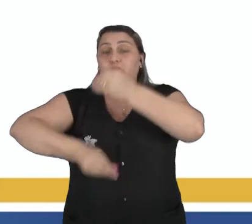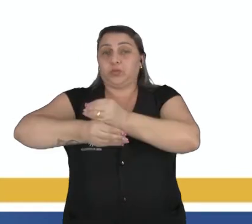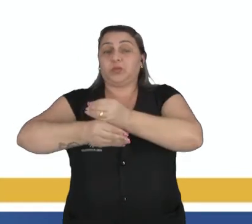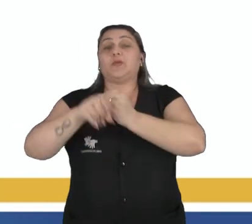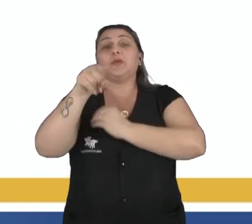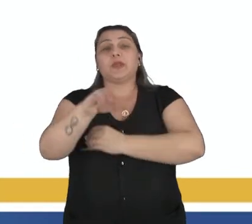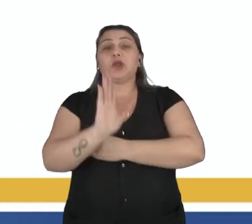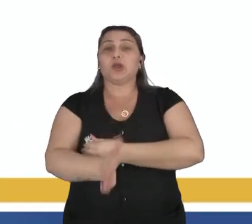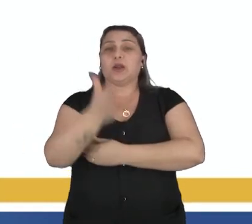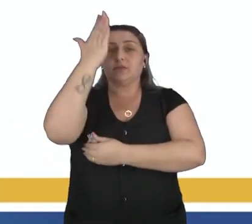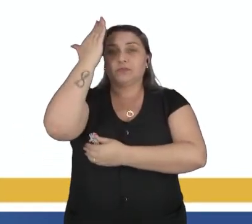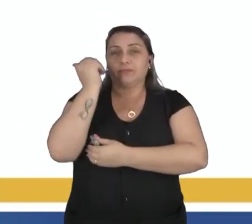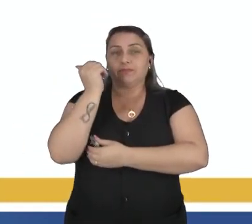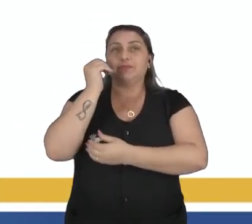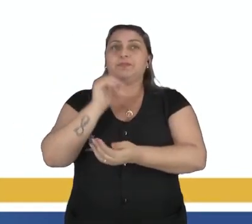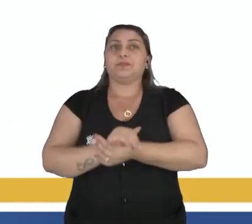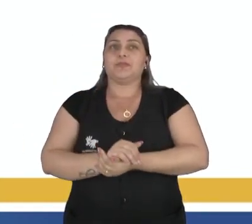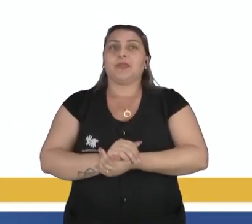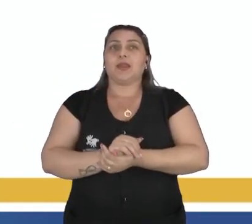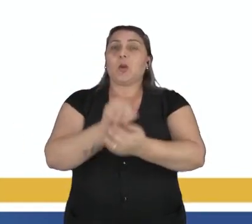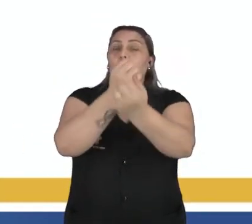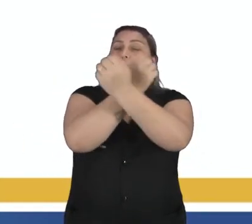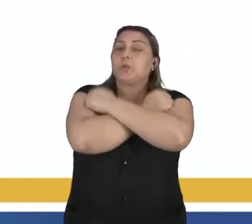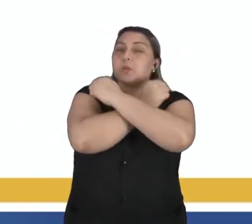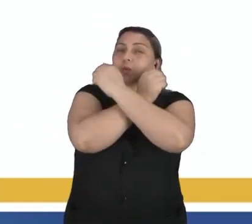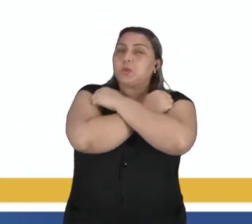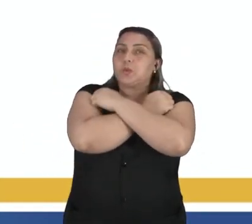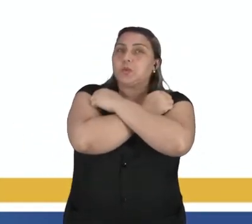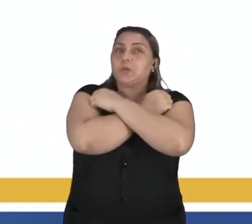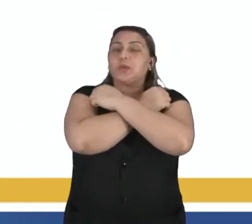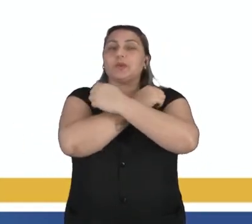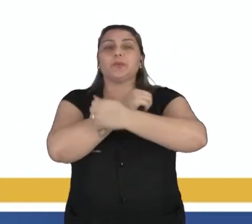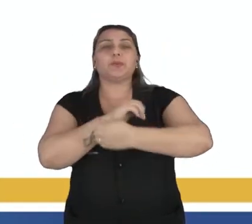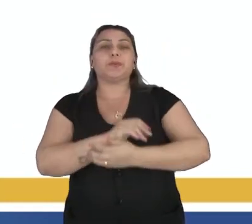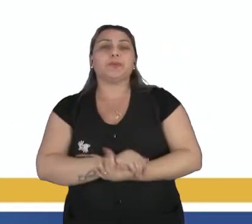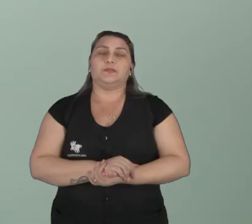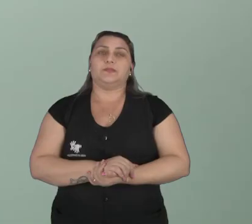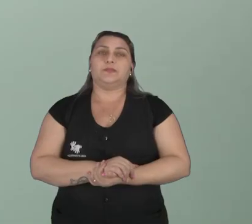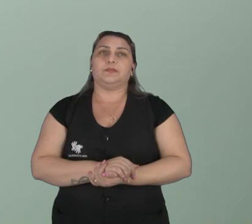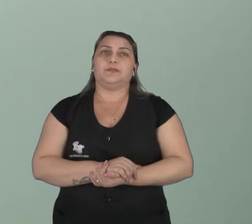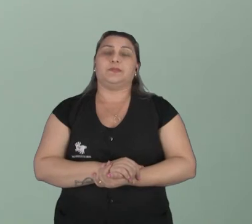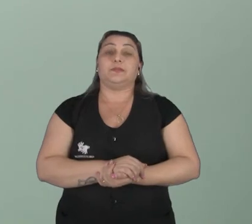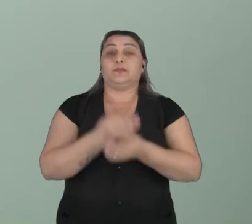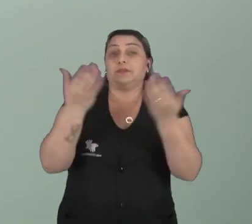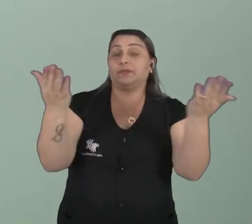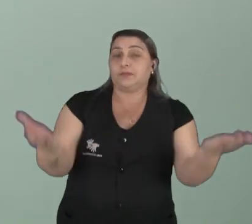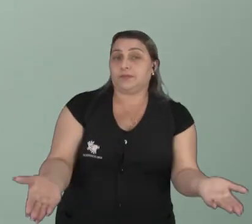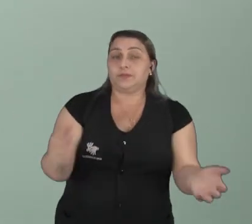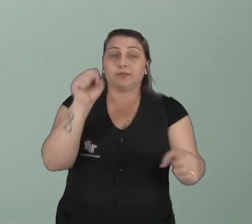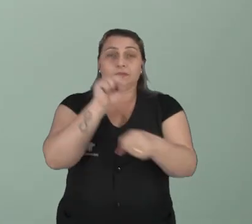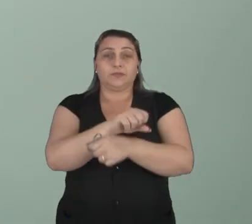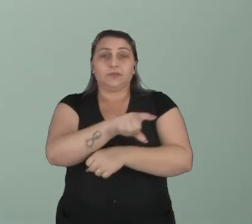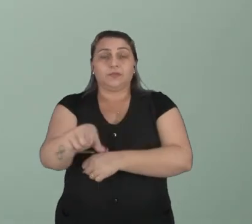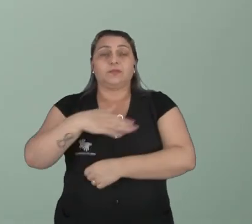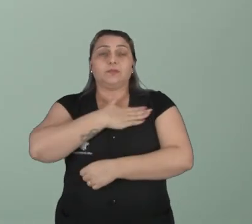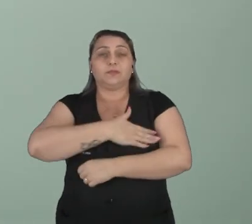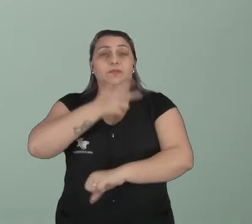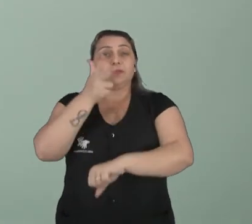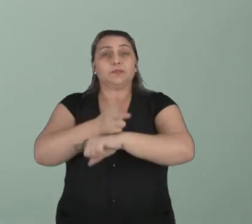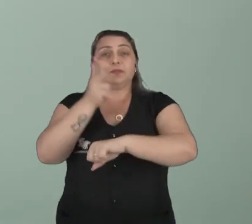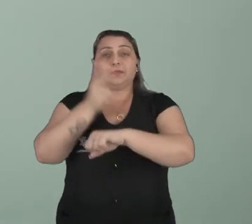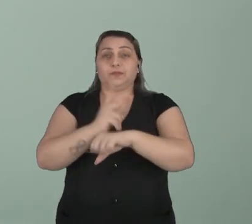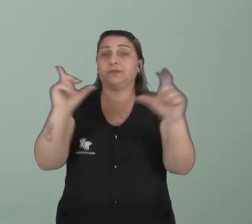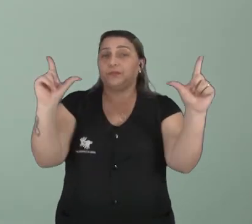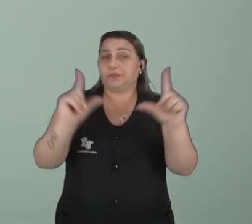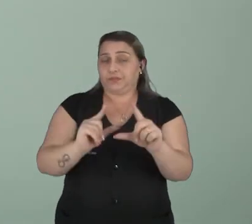complementado algo que você já sabia. Deixo um grande abraço. Então, espero que vocês tenham gostado do nosso